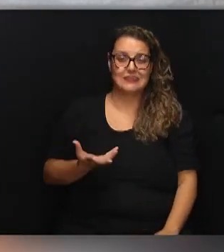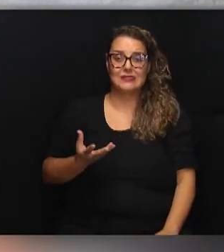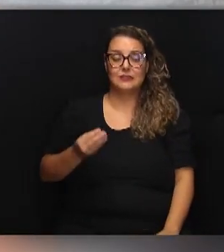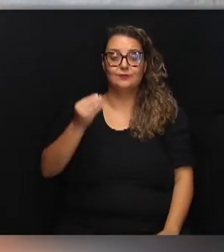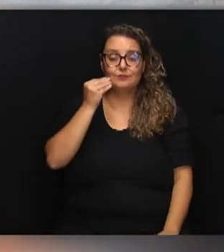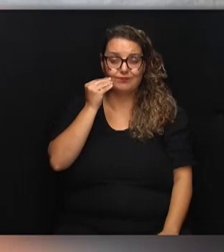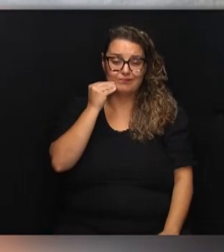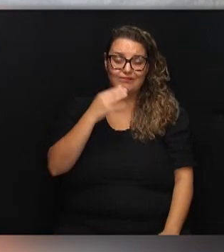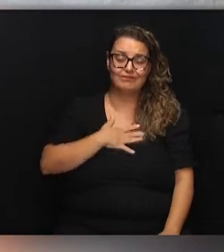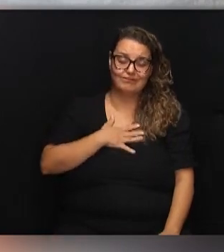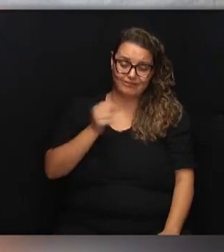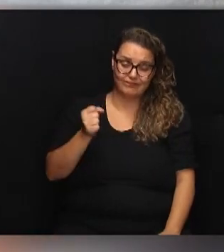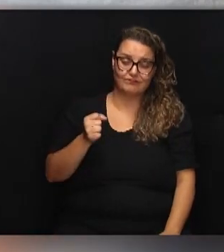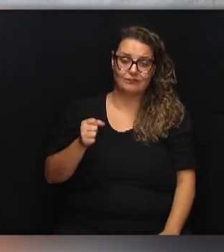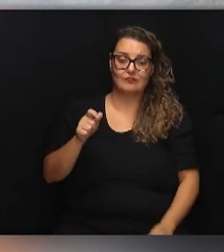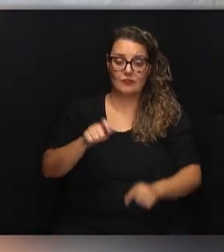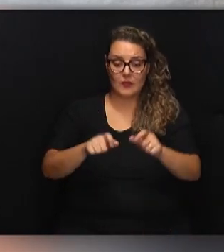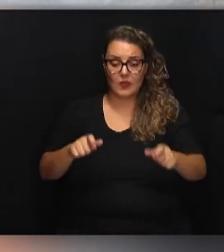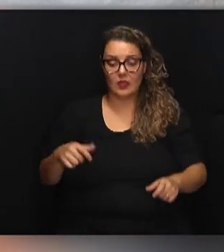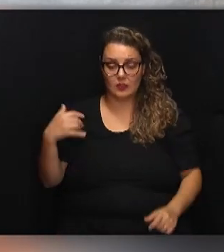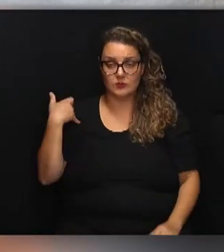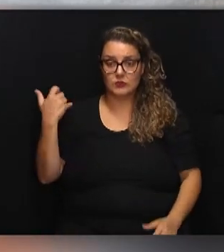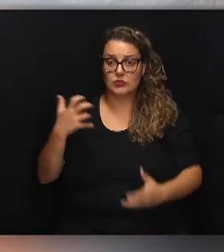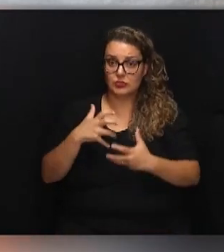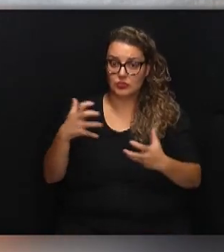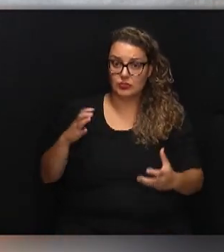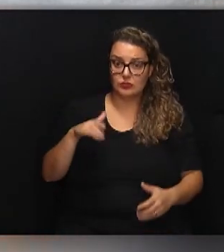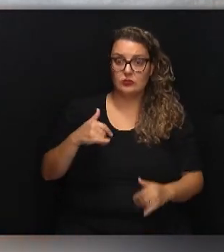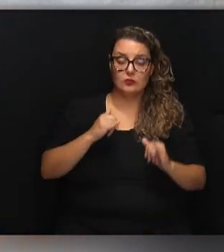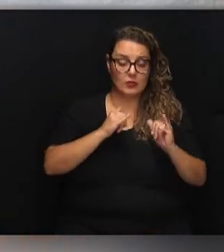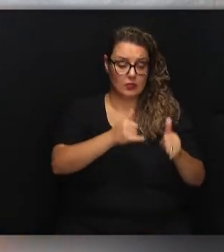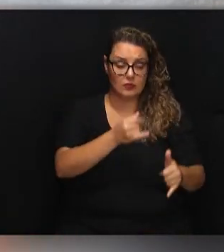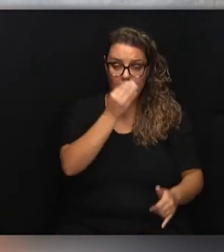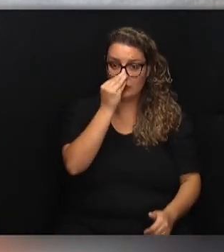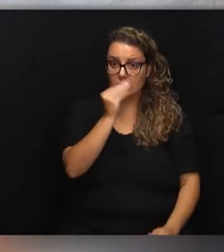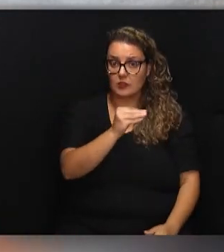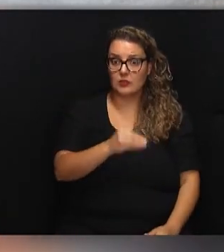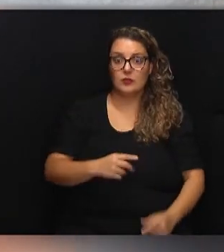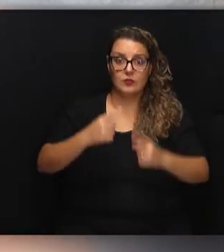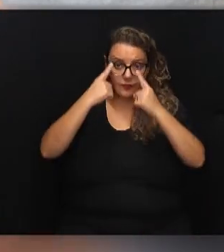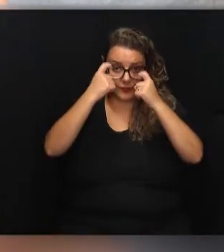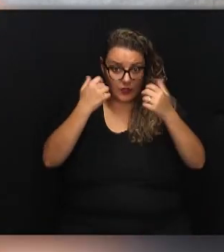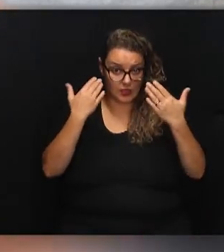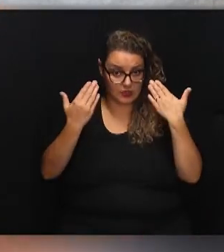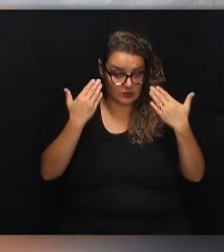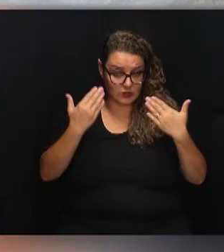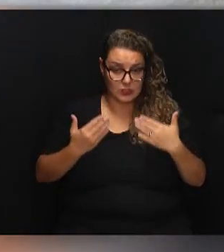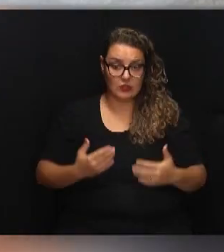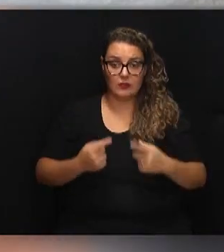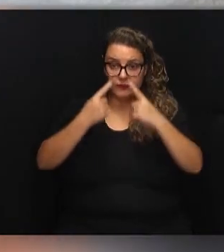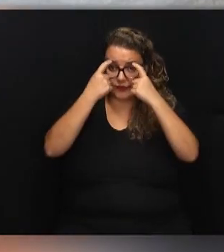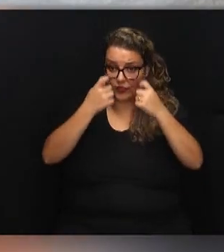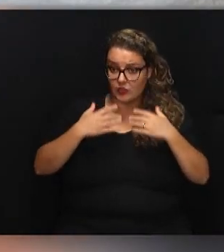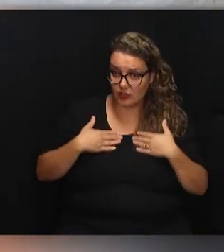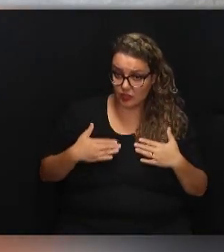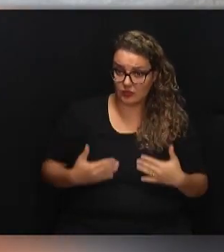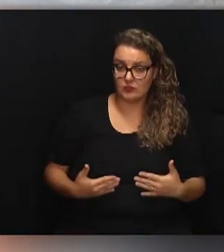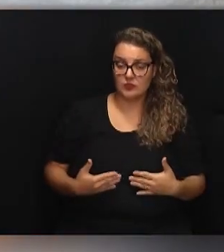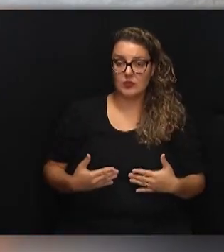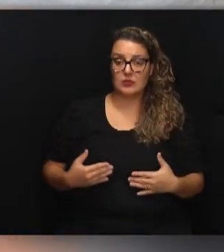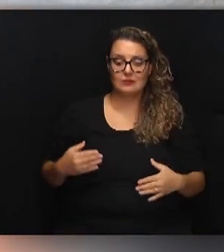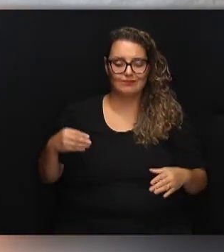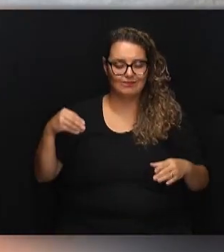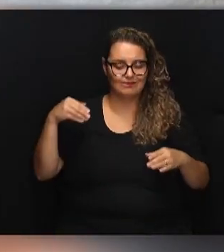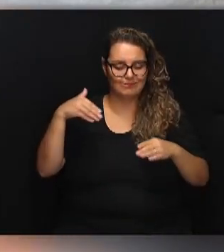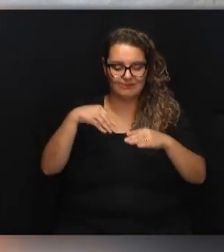de suicídio. Os idosos, muitas vezes, quando são abandonados, quando sofrem violência psicológica, quando sofrem violência física, entram numa